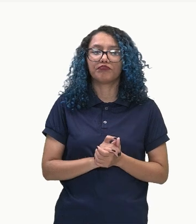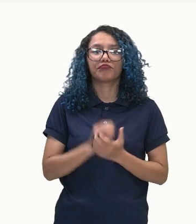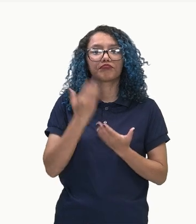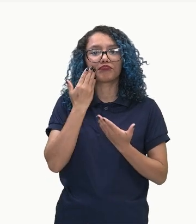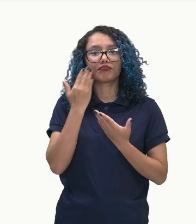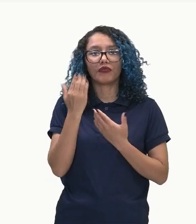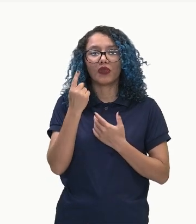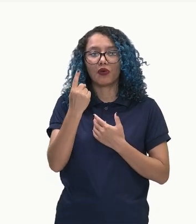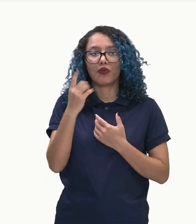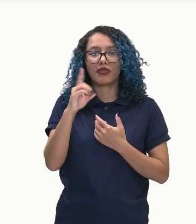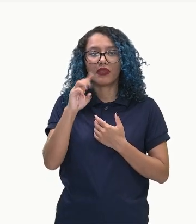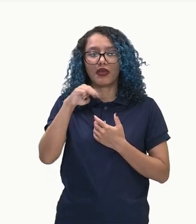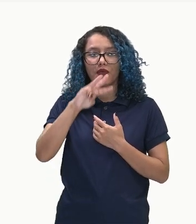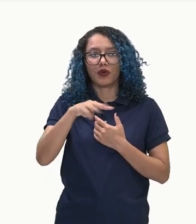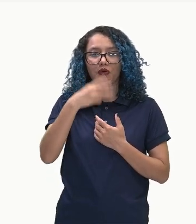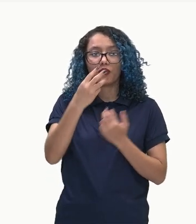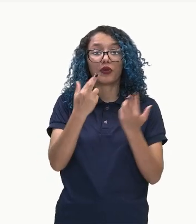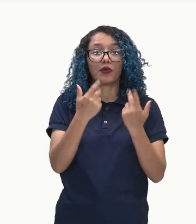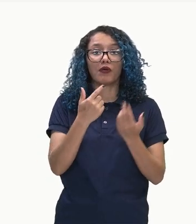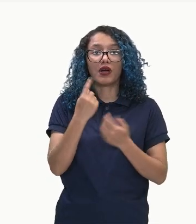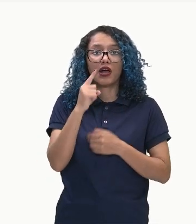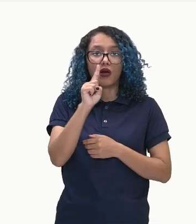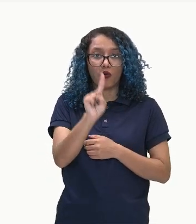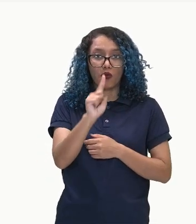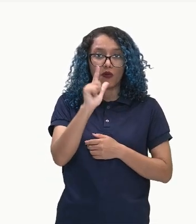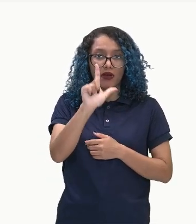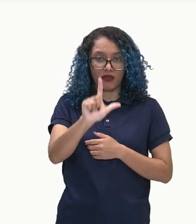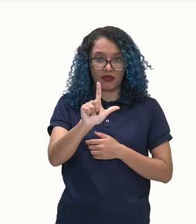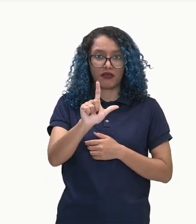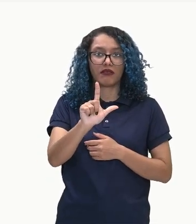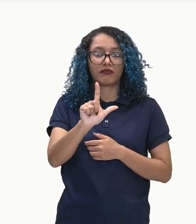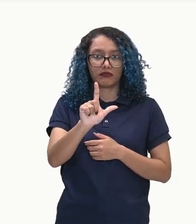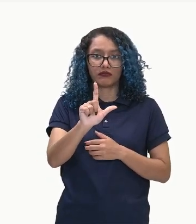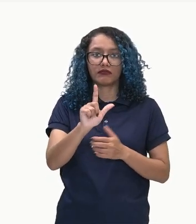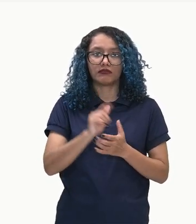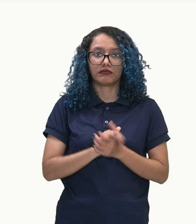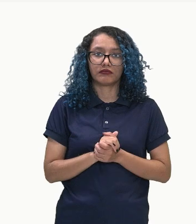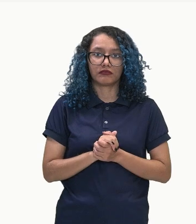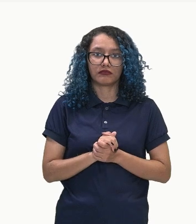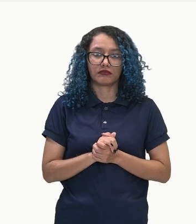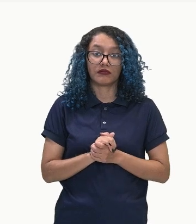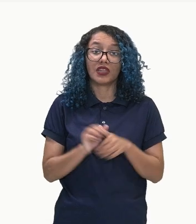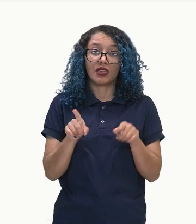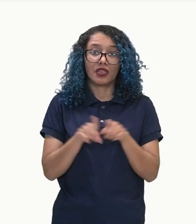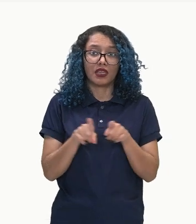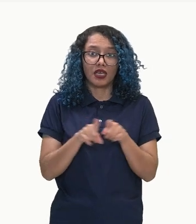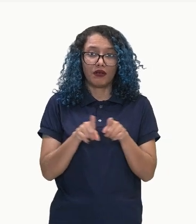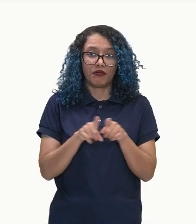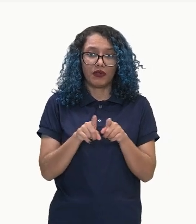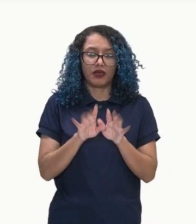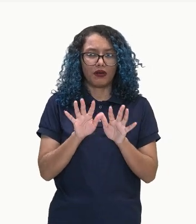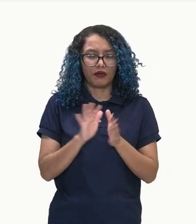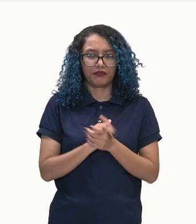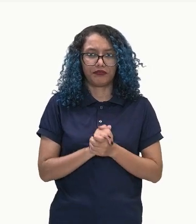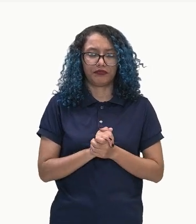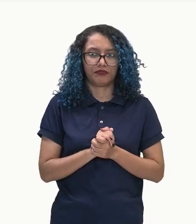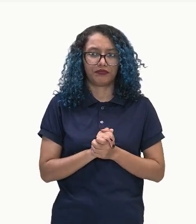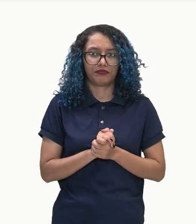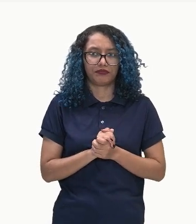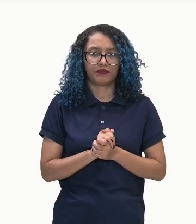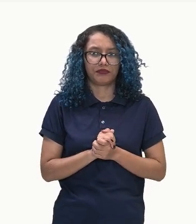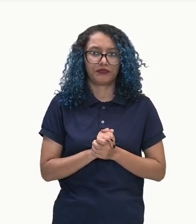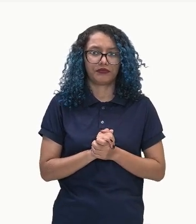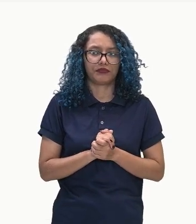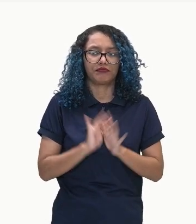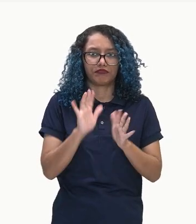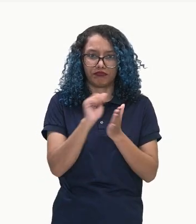cúbico equivale a 1 litro, tá bom? Também é importante a gente lembrar, vamos fazer na ordem aqui para frente. Só vai